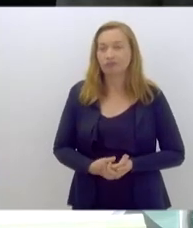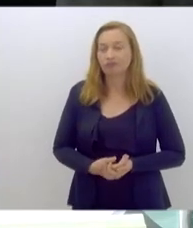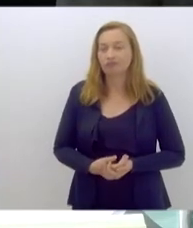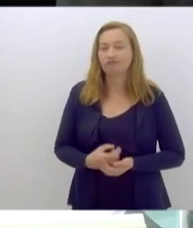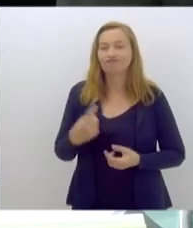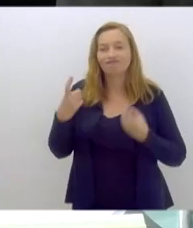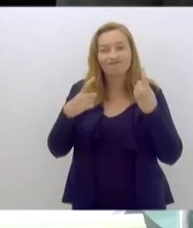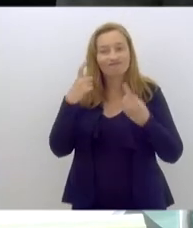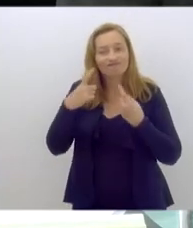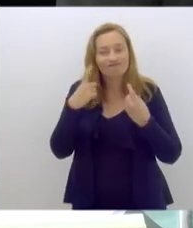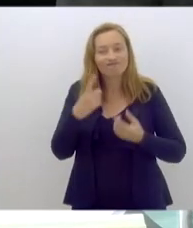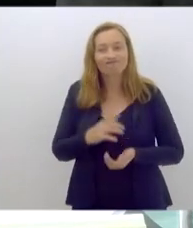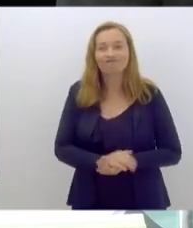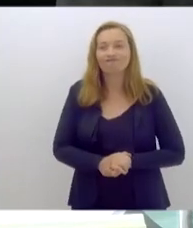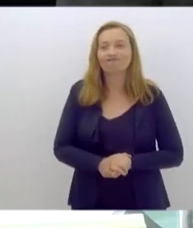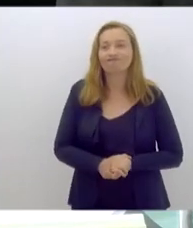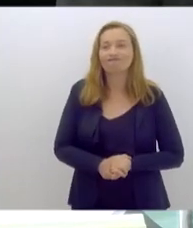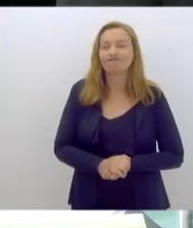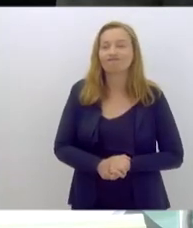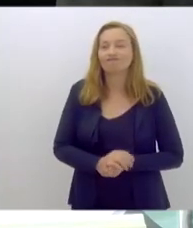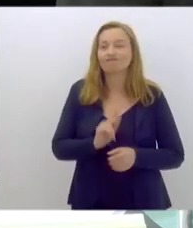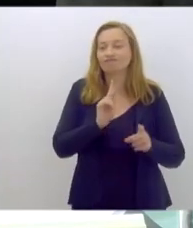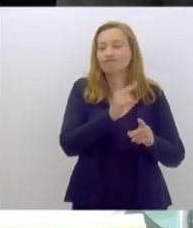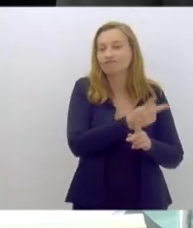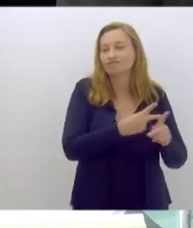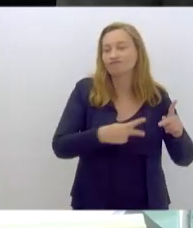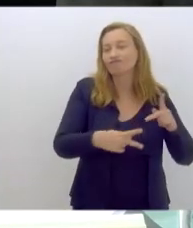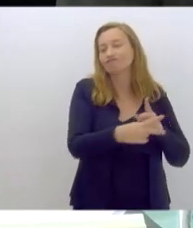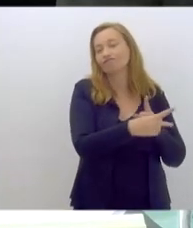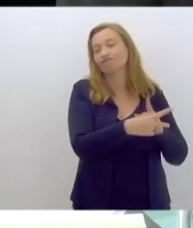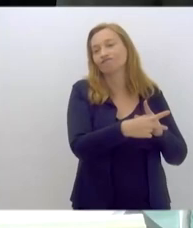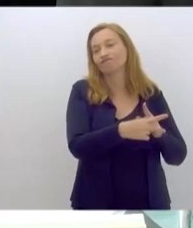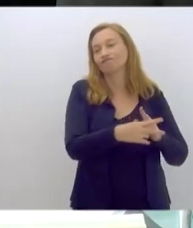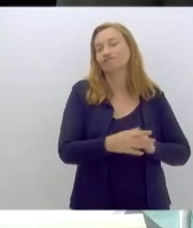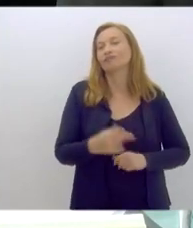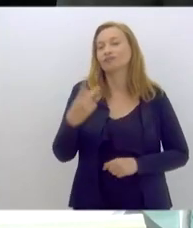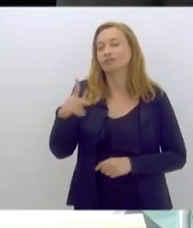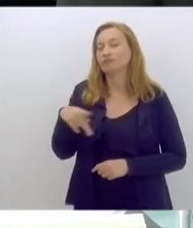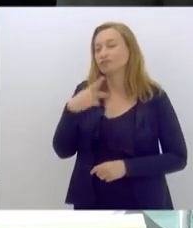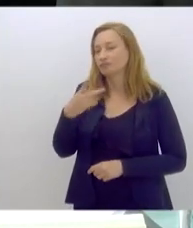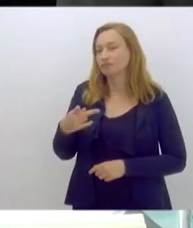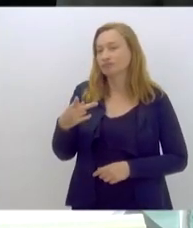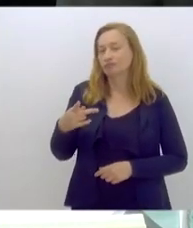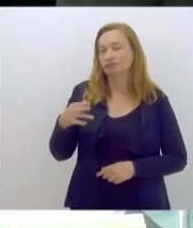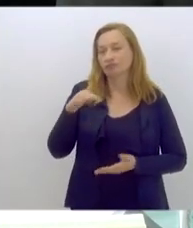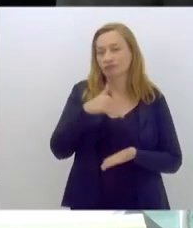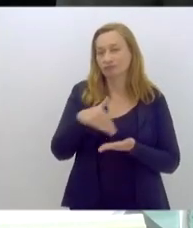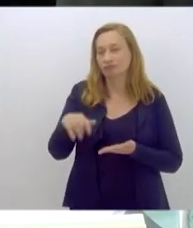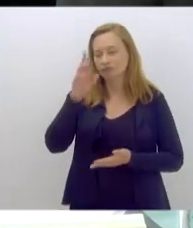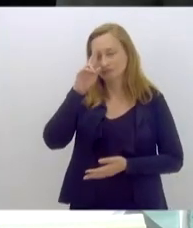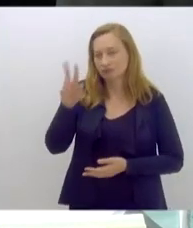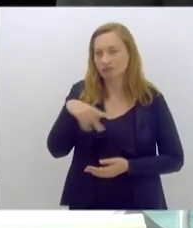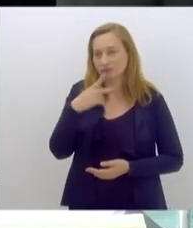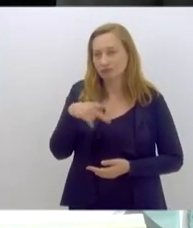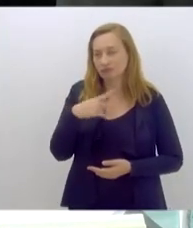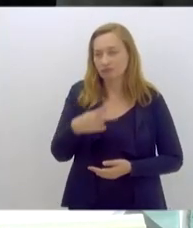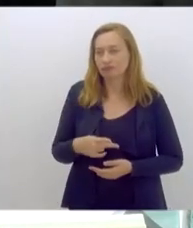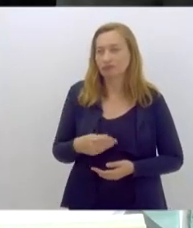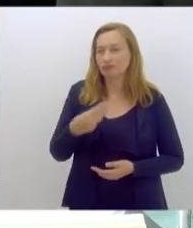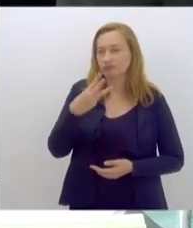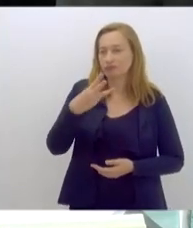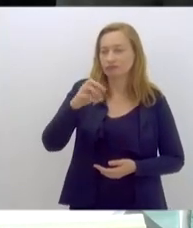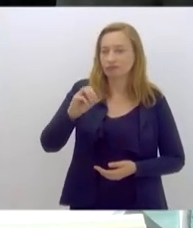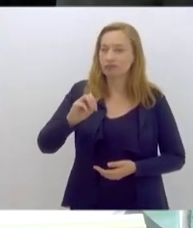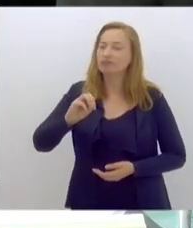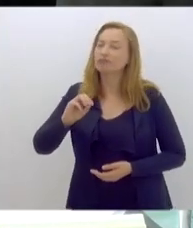uma preocupação que é a questão da Previdência e na sua fala secretário O senhor falou algo em torno de 30